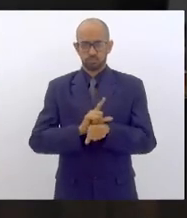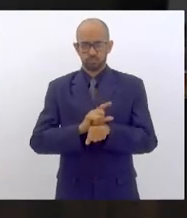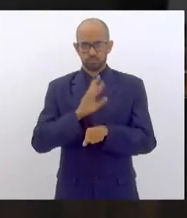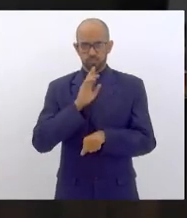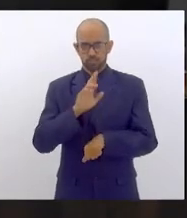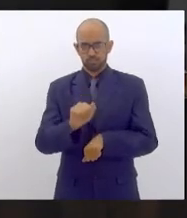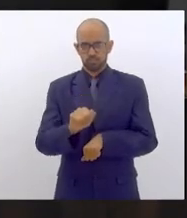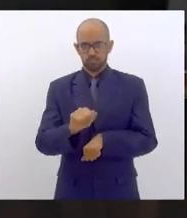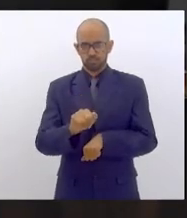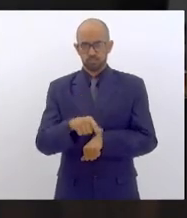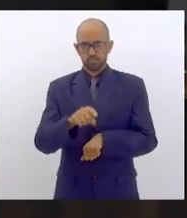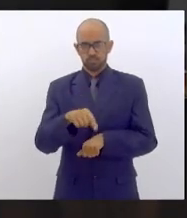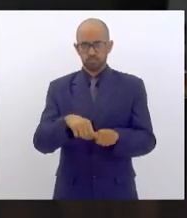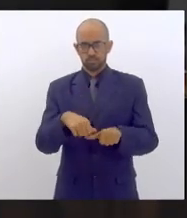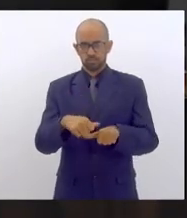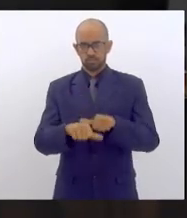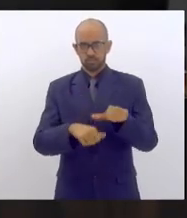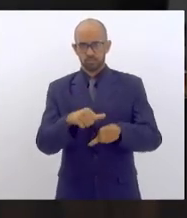leis estaduais